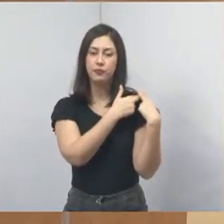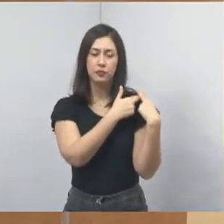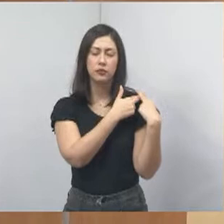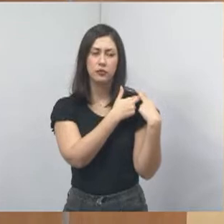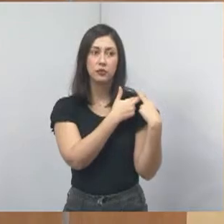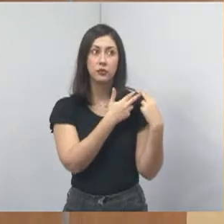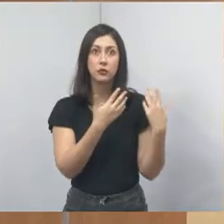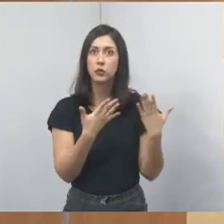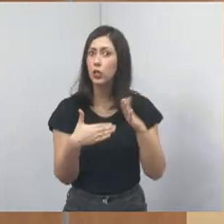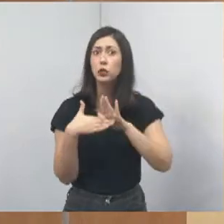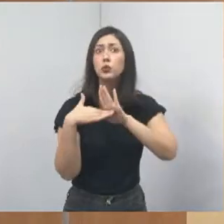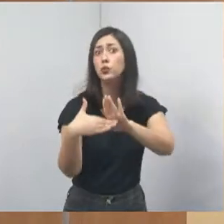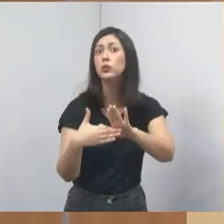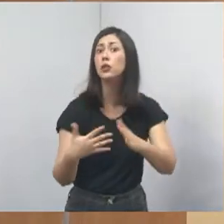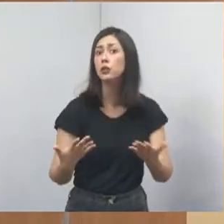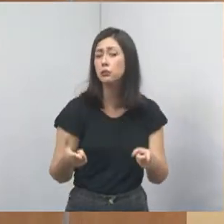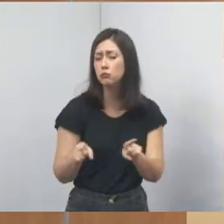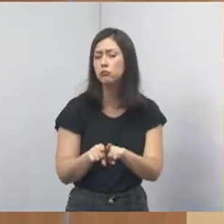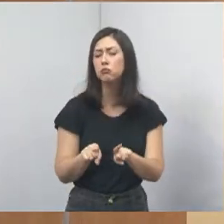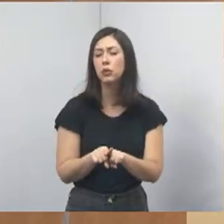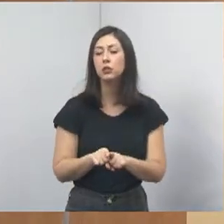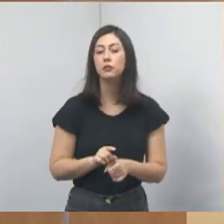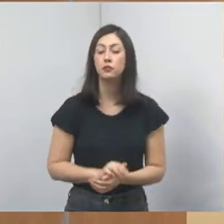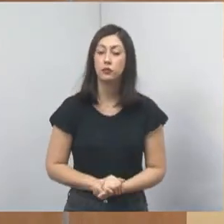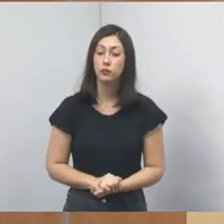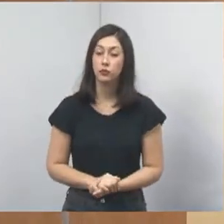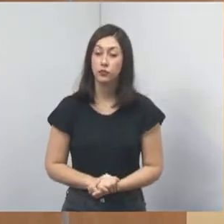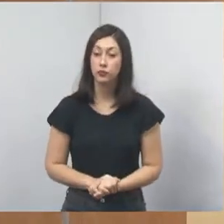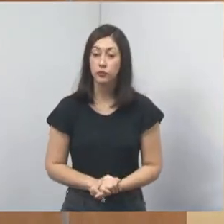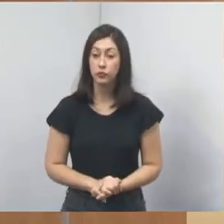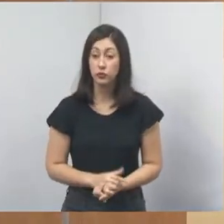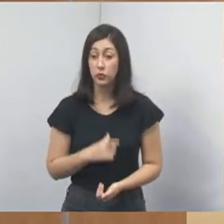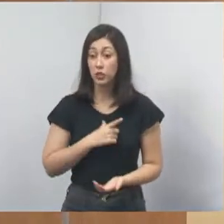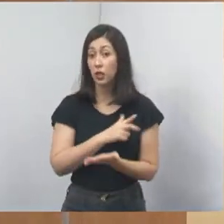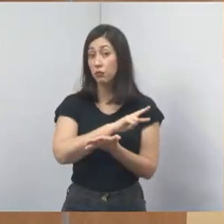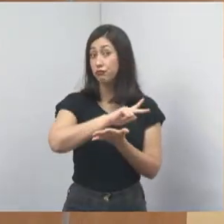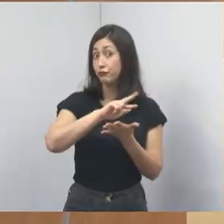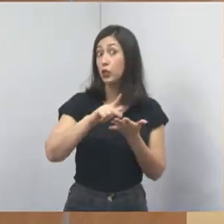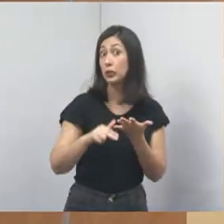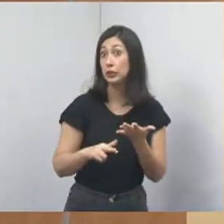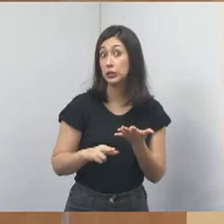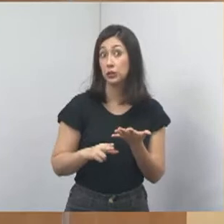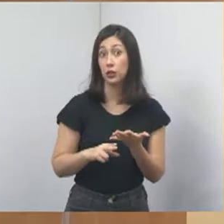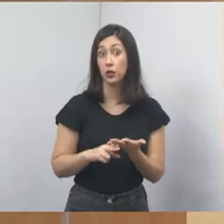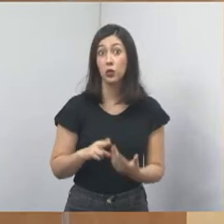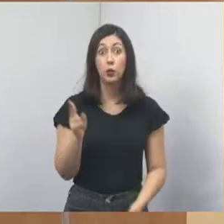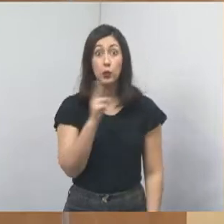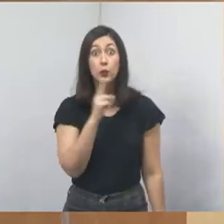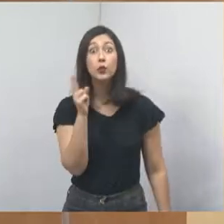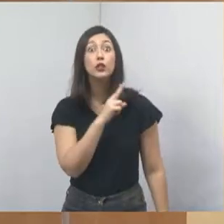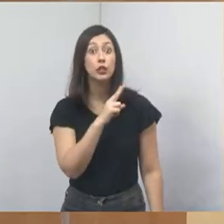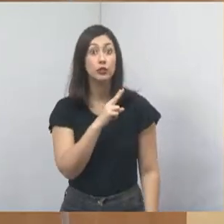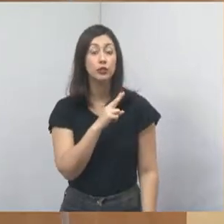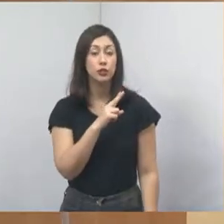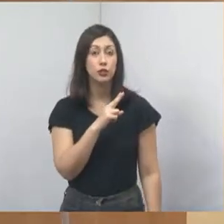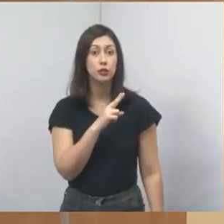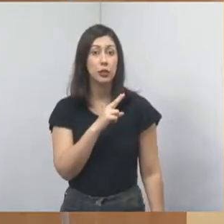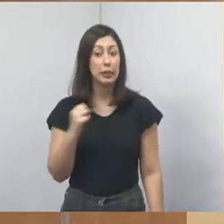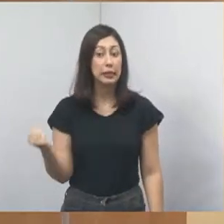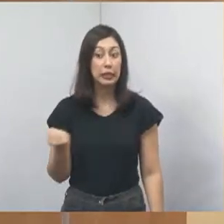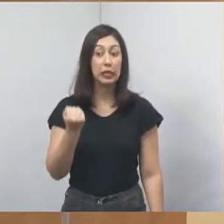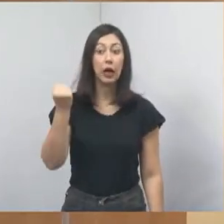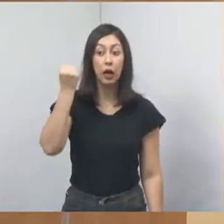maneira poder agir. Existem aquelas situações que são emergenciais, claro, todos de alguma maneira